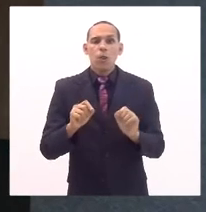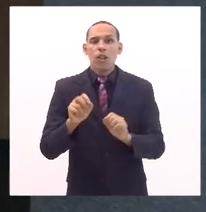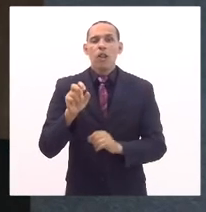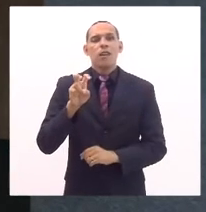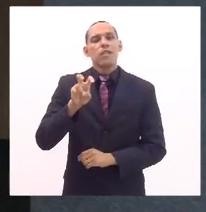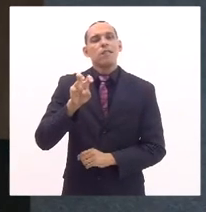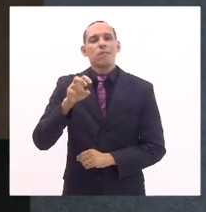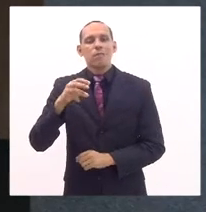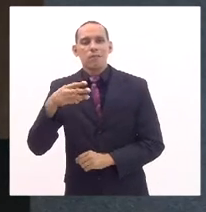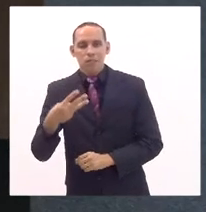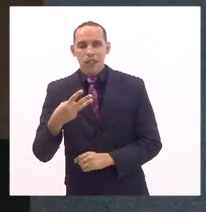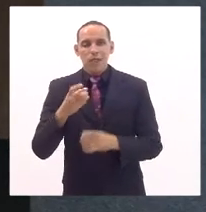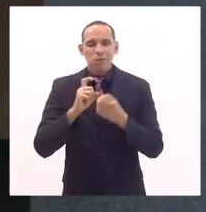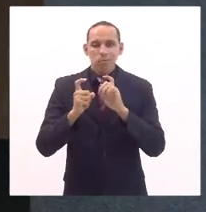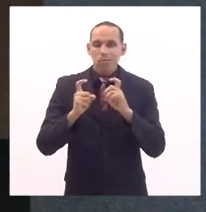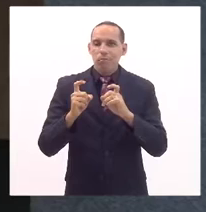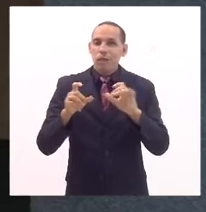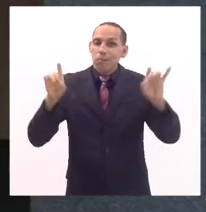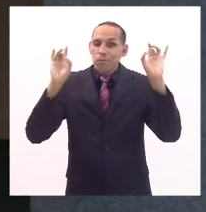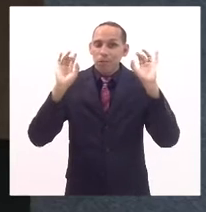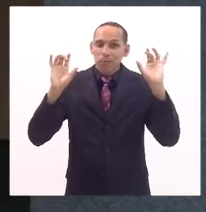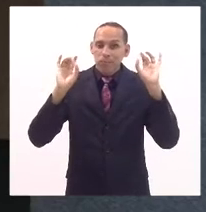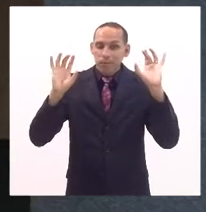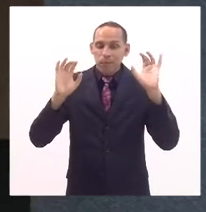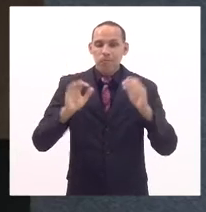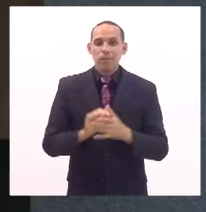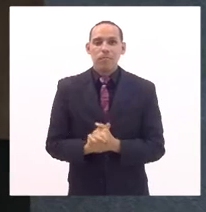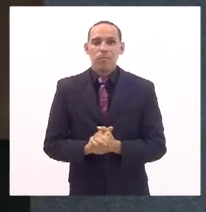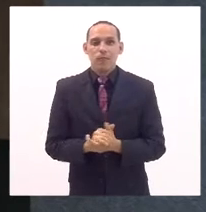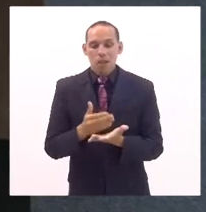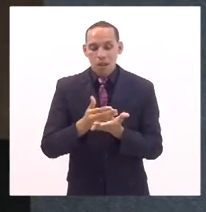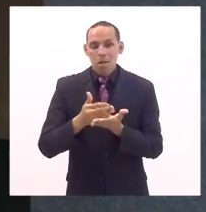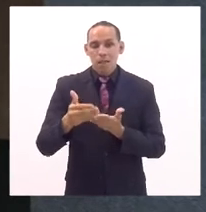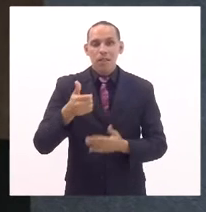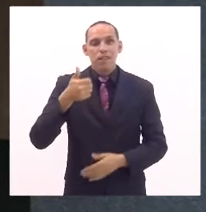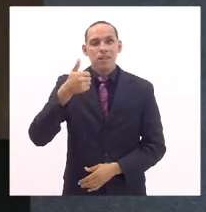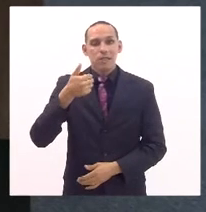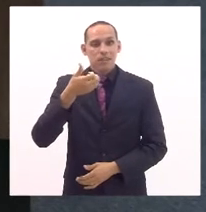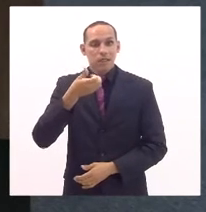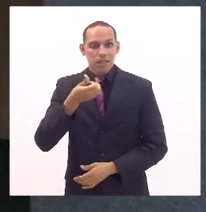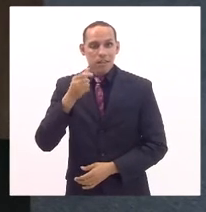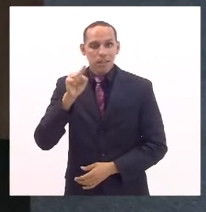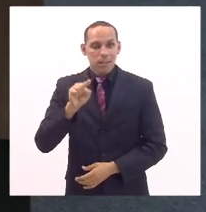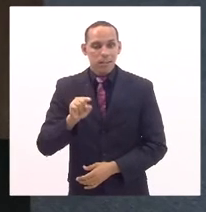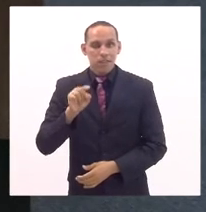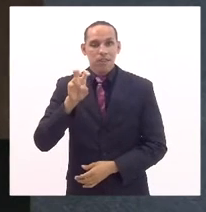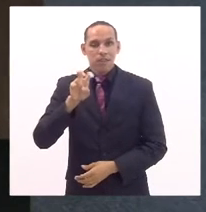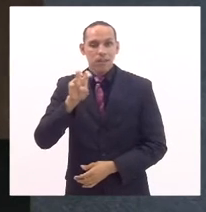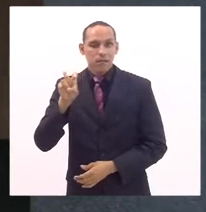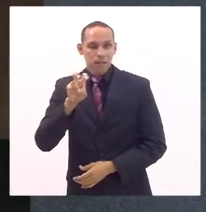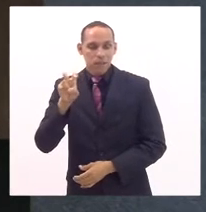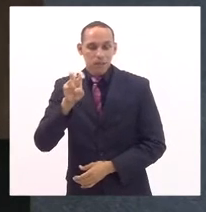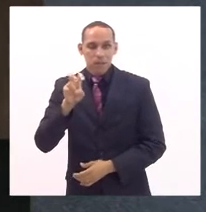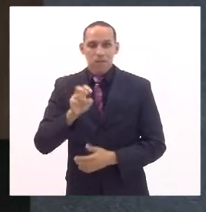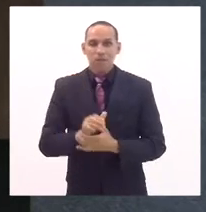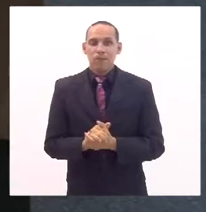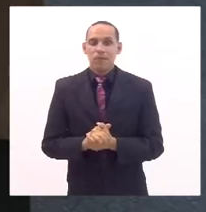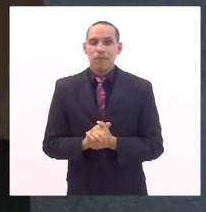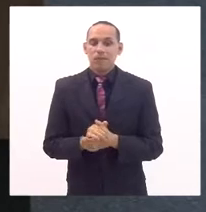53ª associação extraordinária iniciado as 16:55